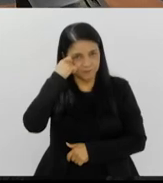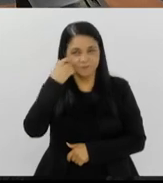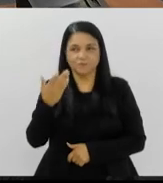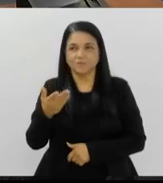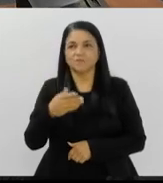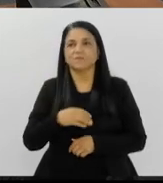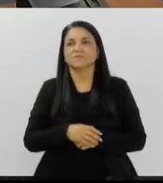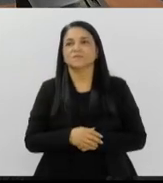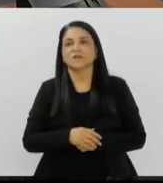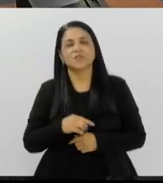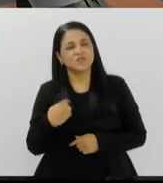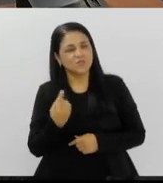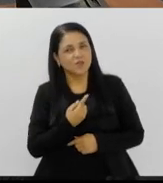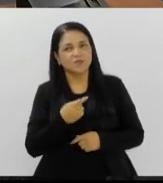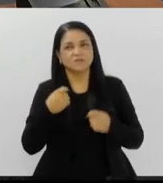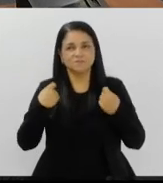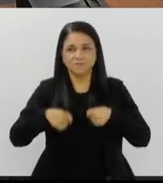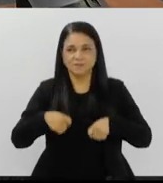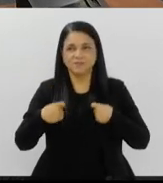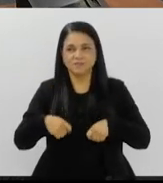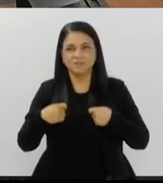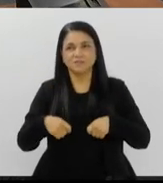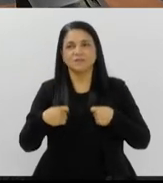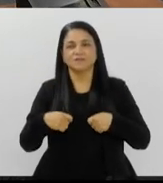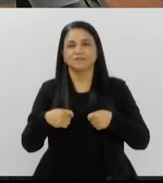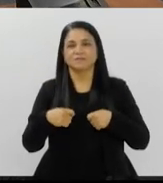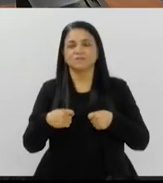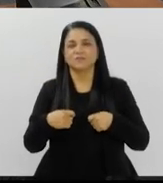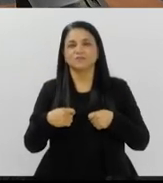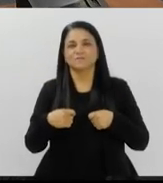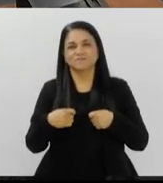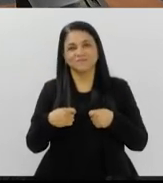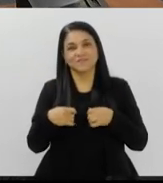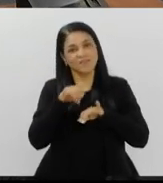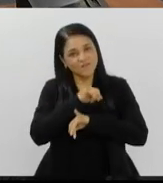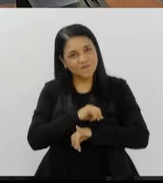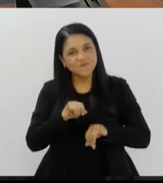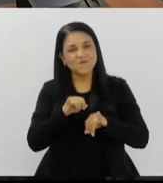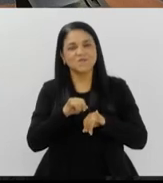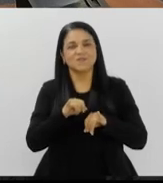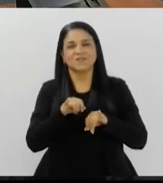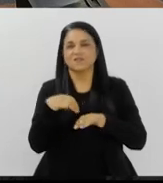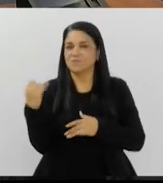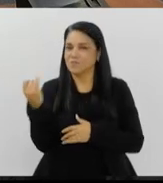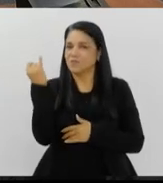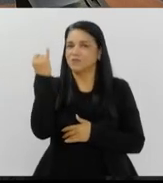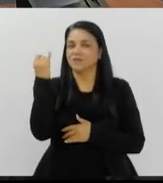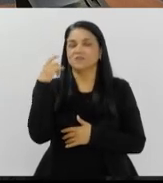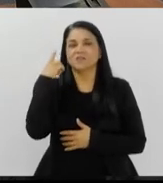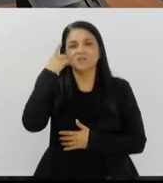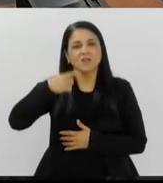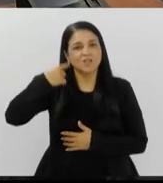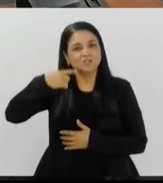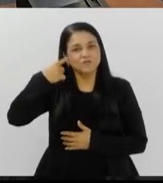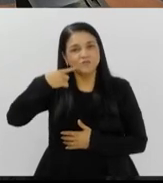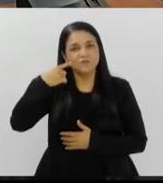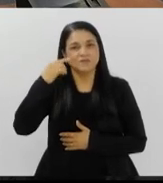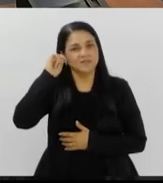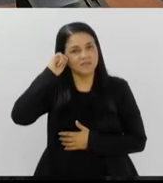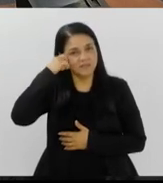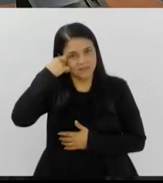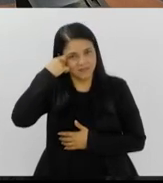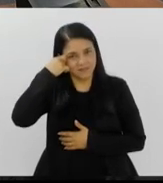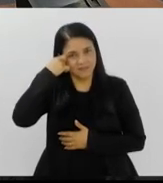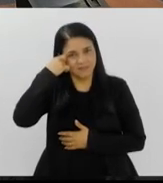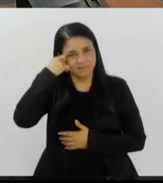Nós temos que fazer essa ressalva também, que é importante as advogadas negras aí ombreadas,